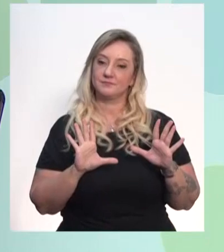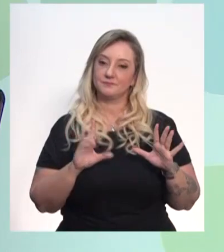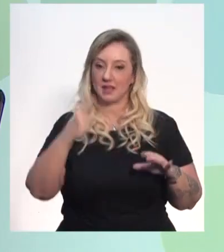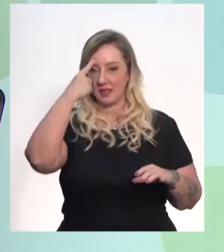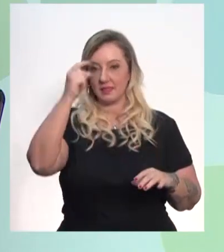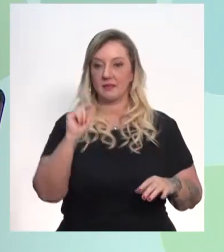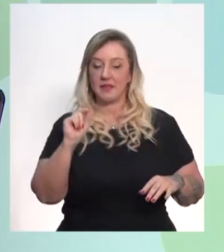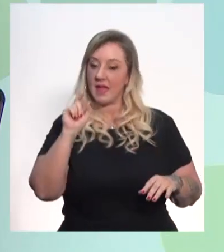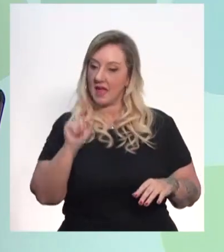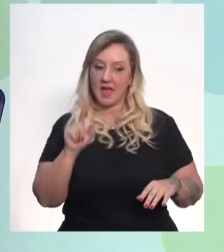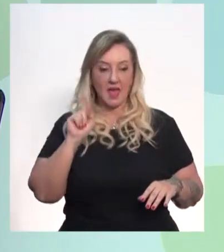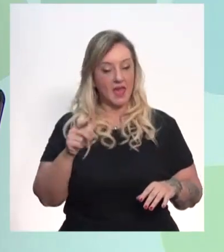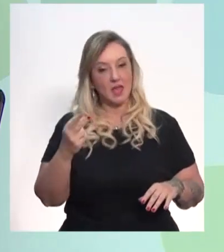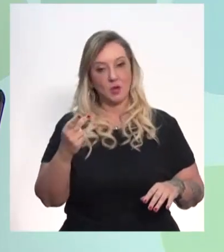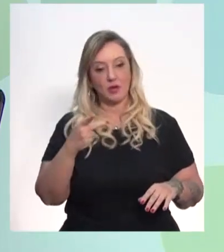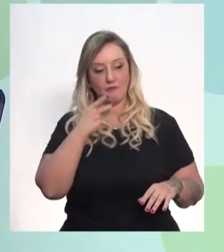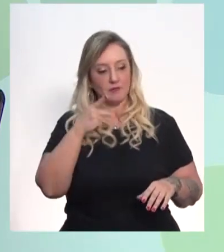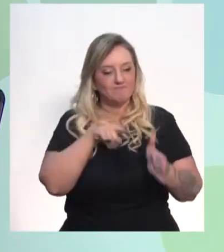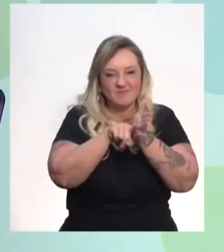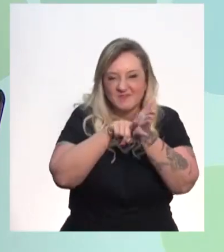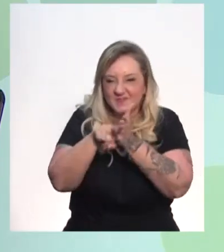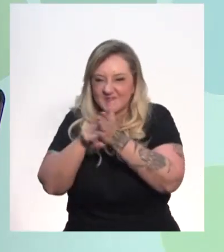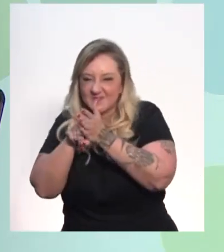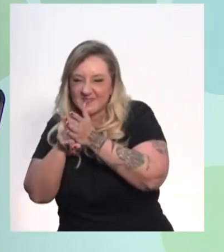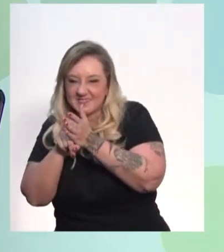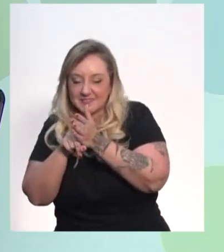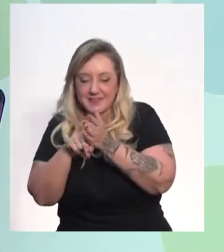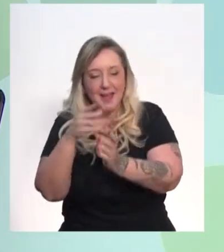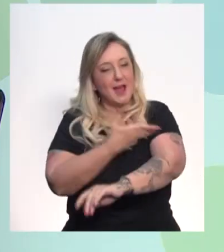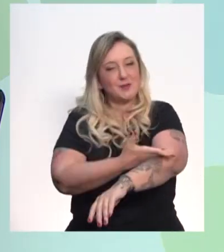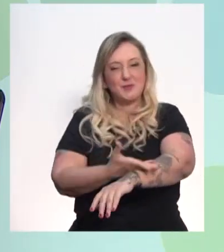clique em criar equipe